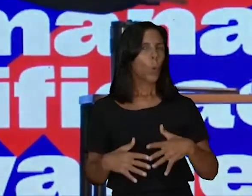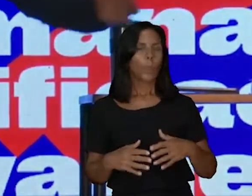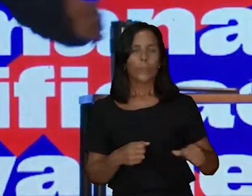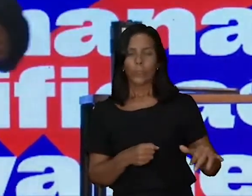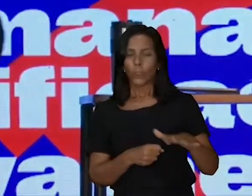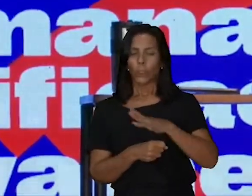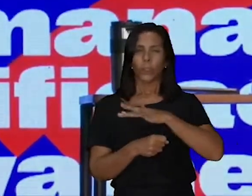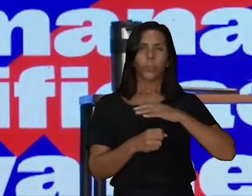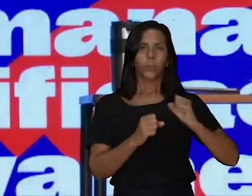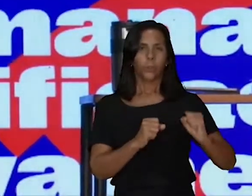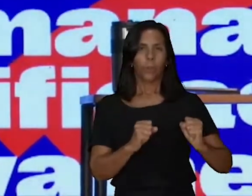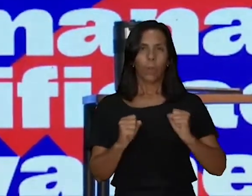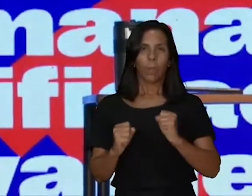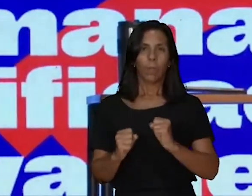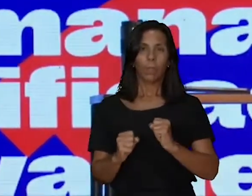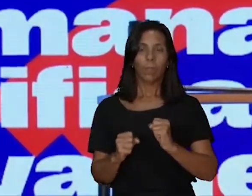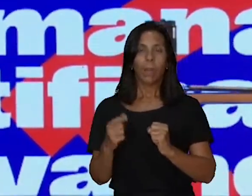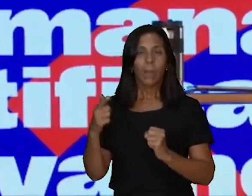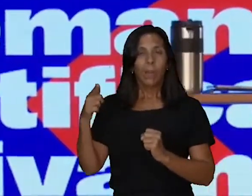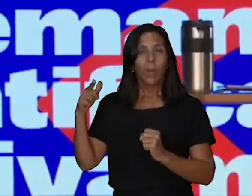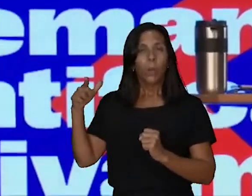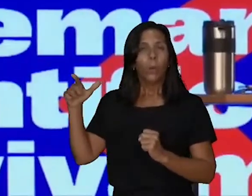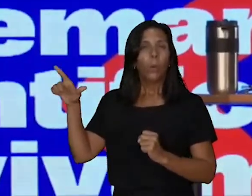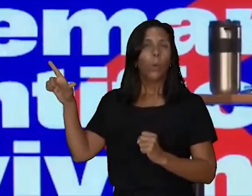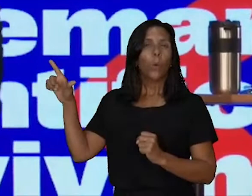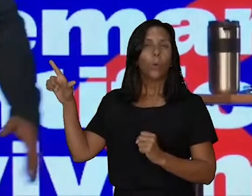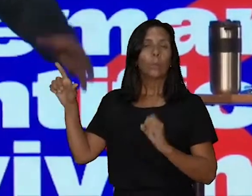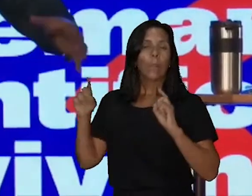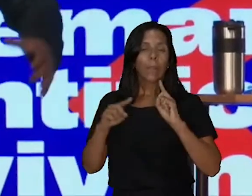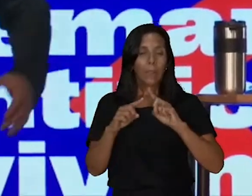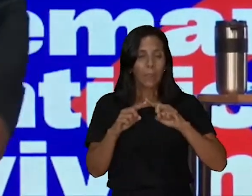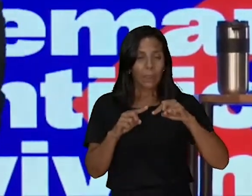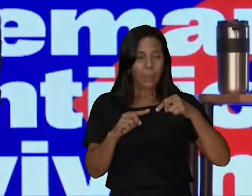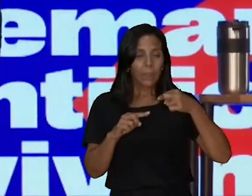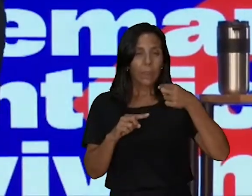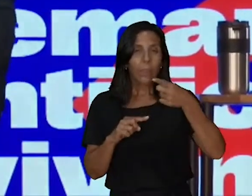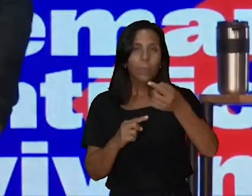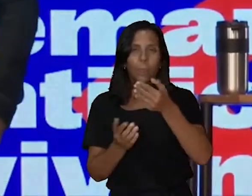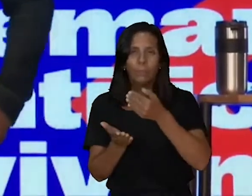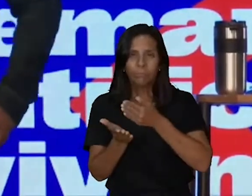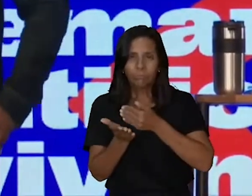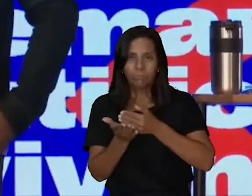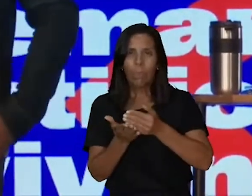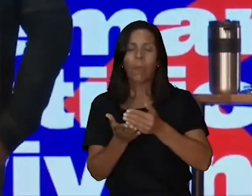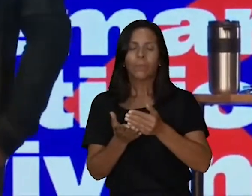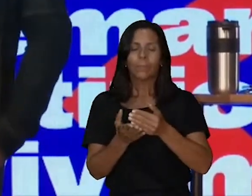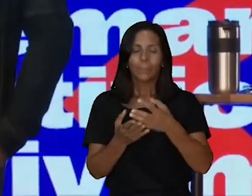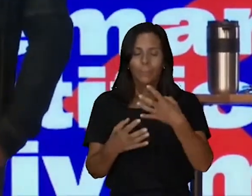poder. E outros, lá no finalzinho só, é que começam a pegar.